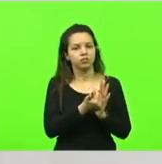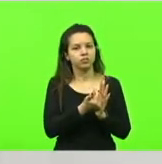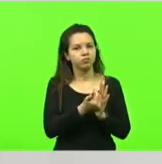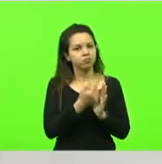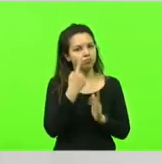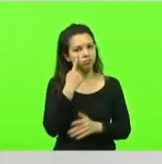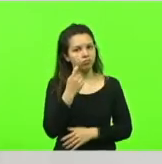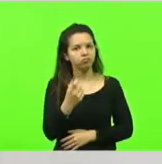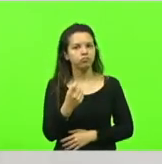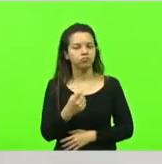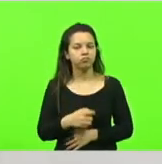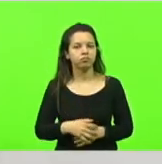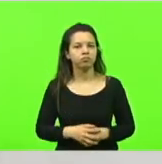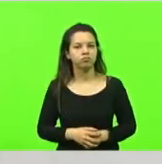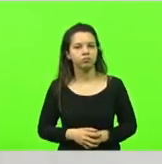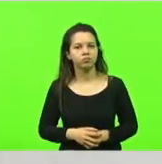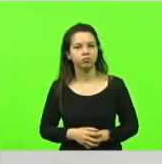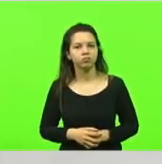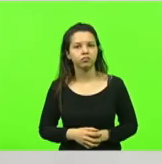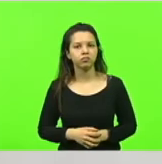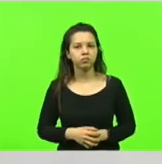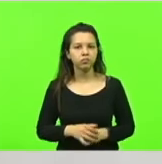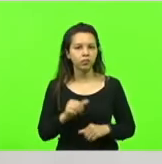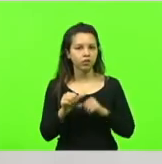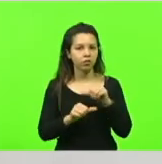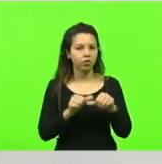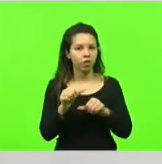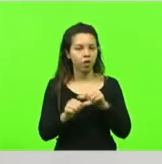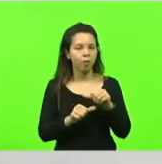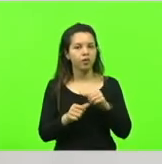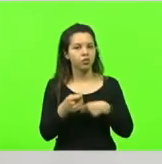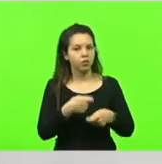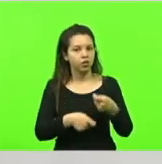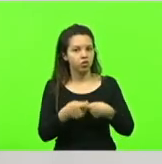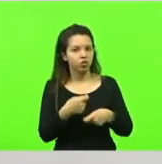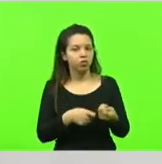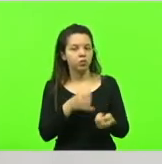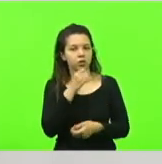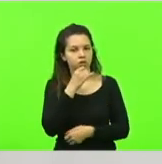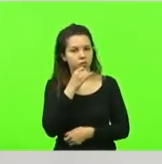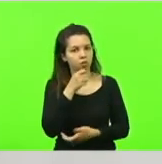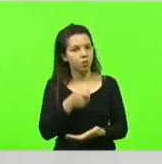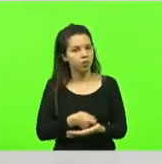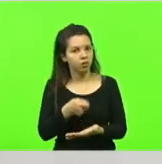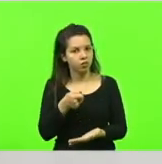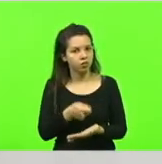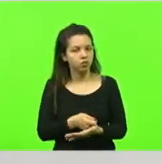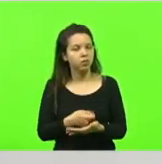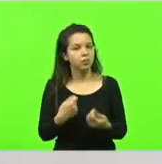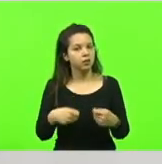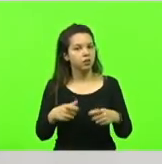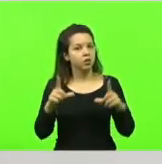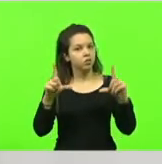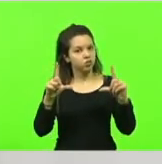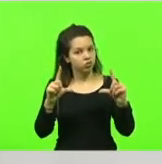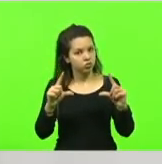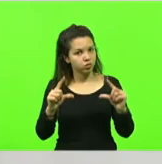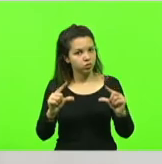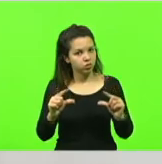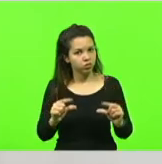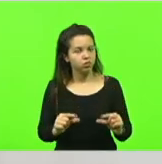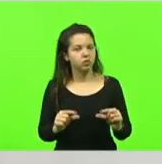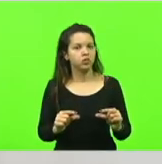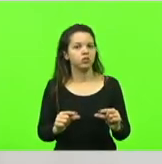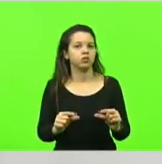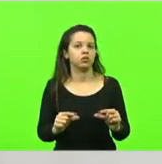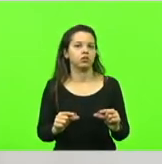interessante. Né? A reforma administrativa, por exemplo, ela teria a obrigação de enxugar, de diminuir o tamanho da